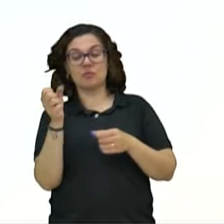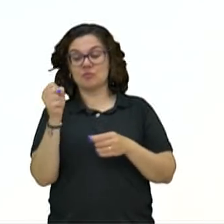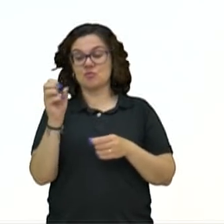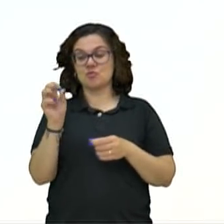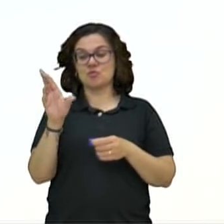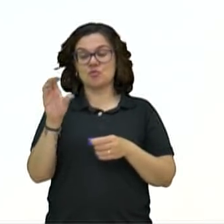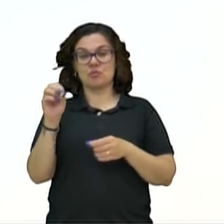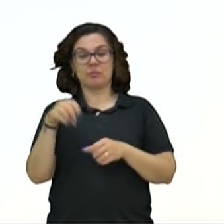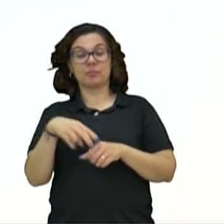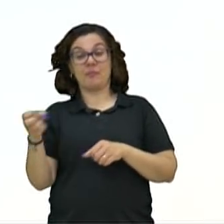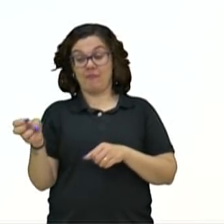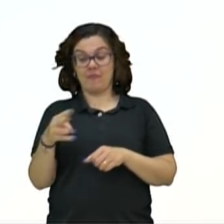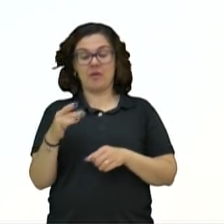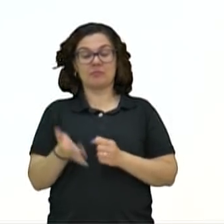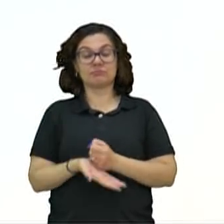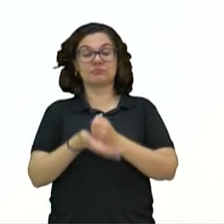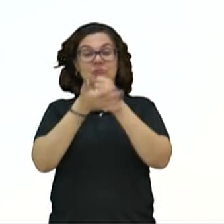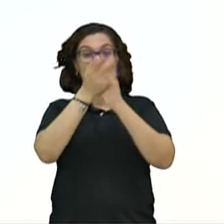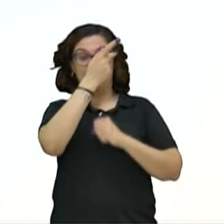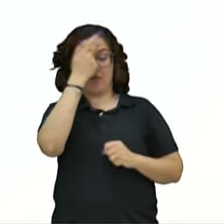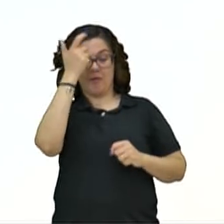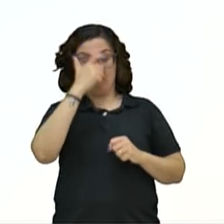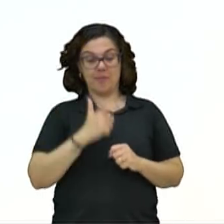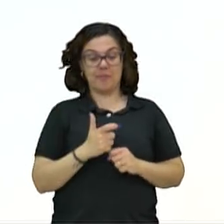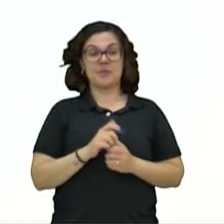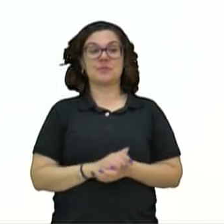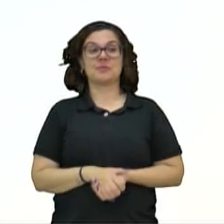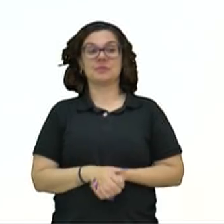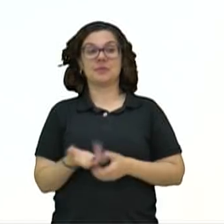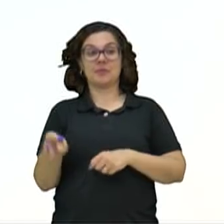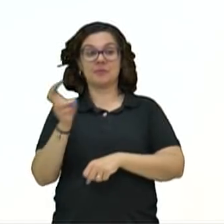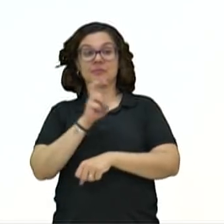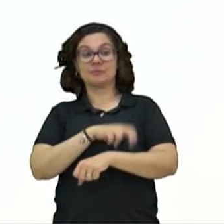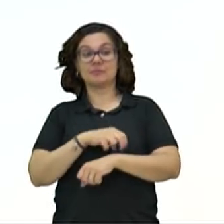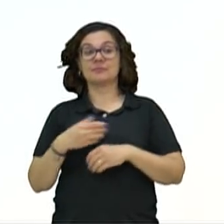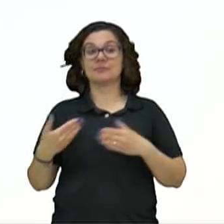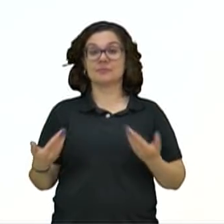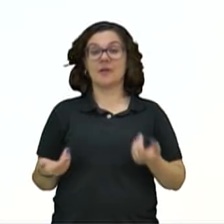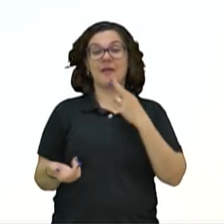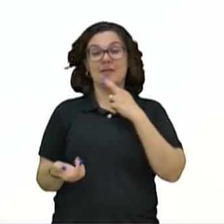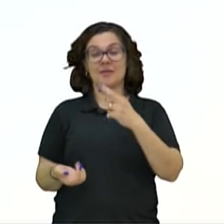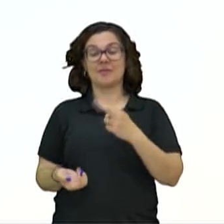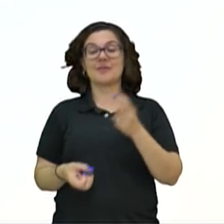vai fazer a diferença na hora de proteger a pessoa que está recebendo?